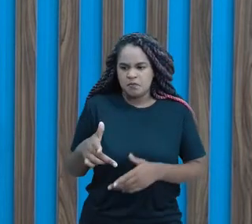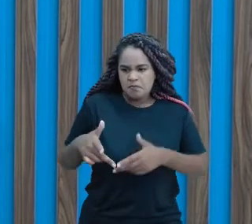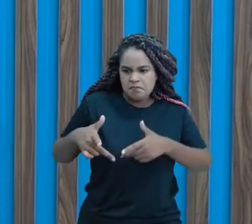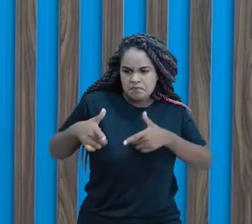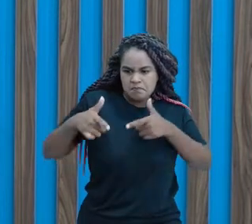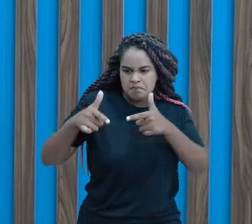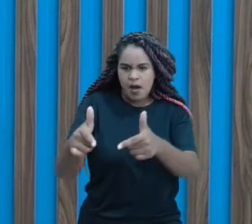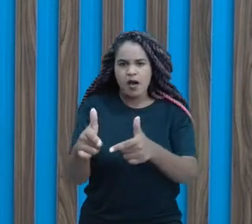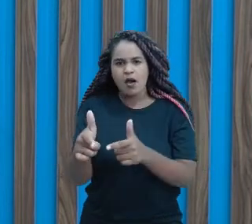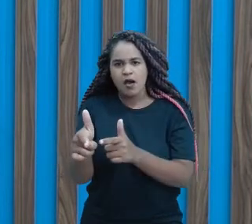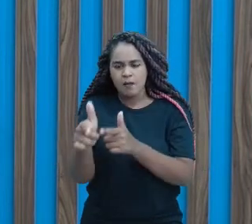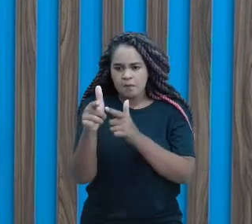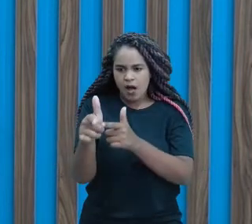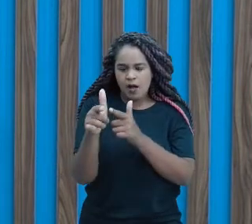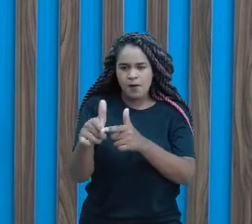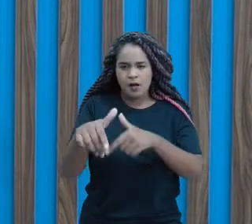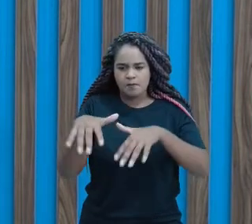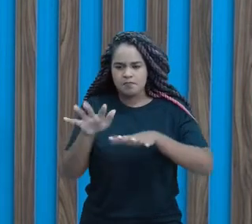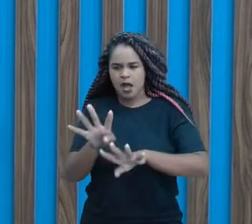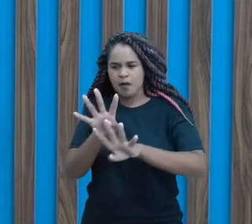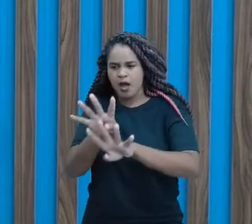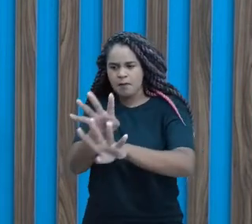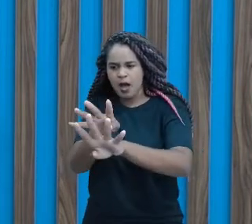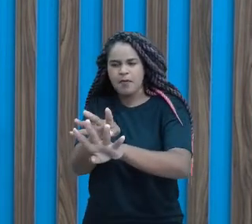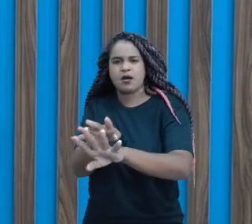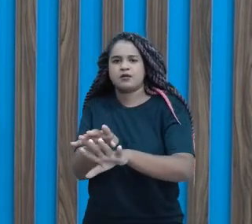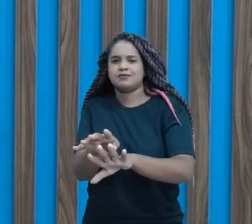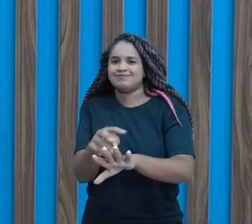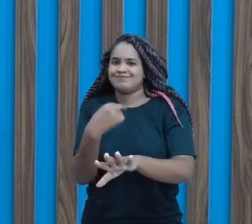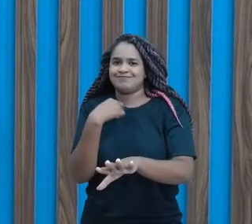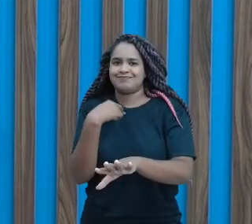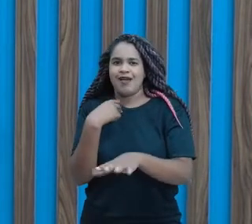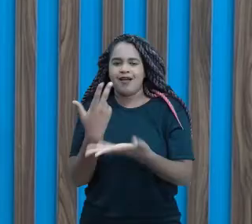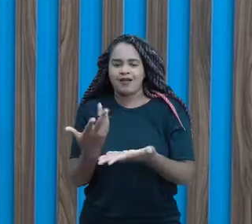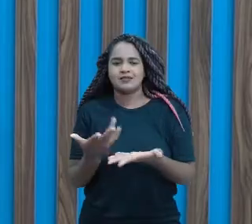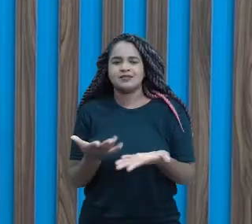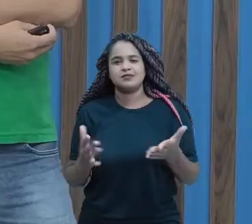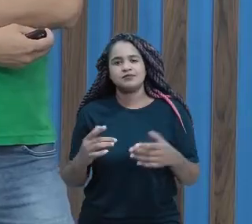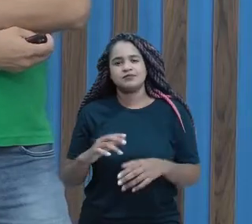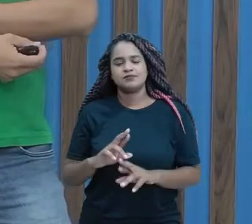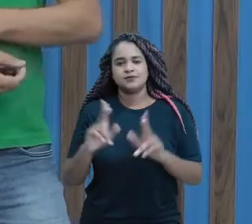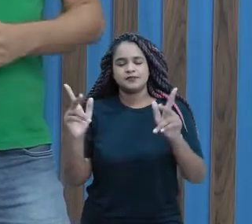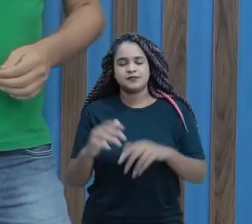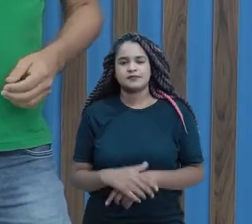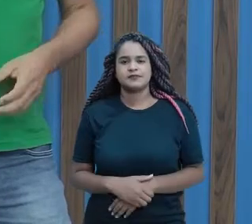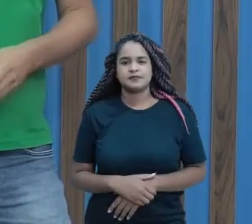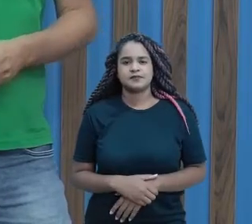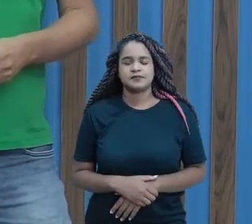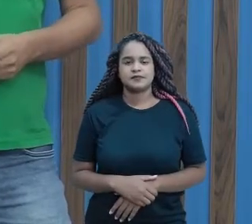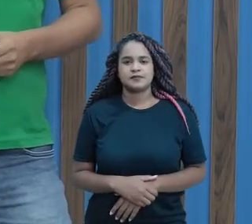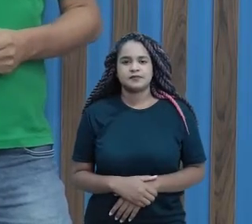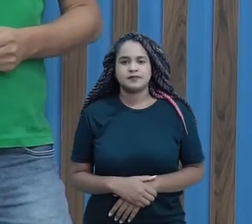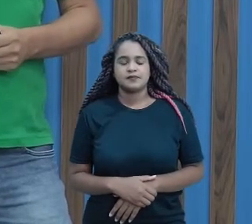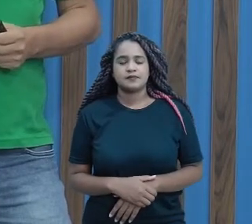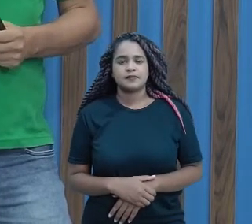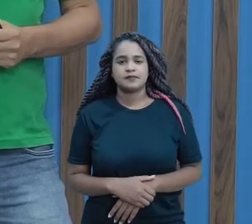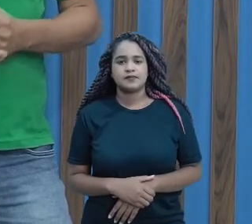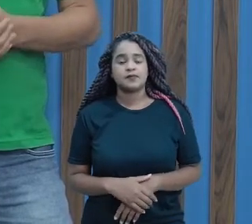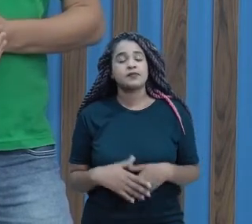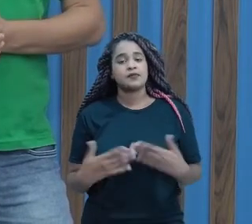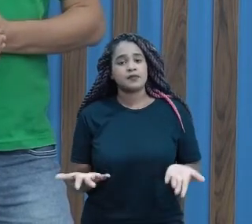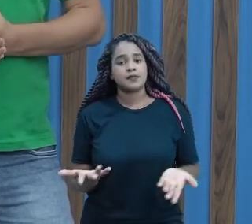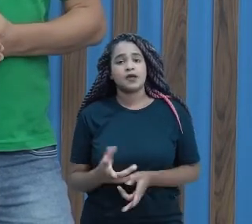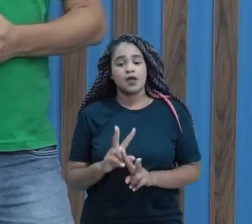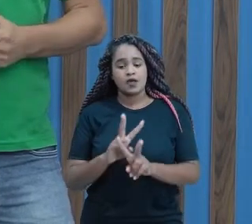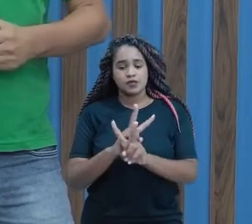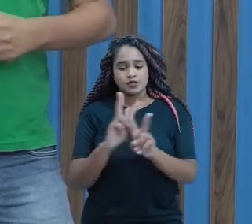inimigo, até porque todos eles, né, têm armas atômicas, né, professor? Essa questão acho que uma das coisas que ficam da